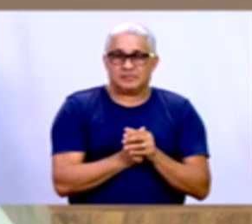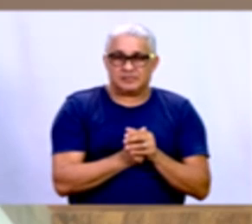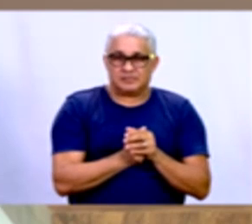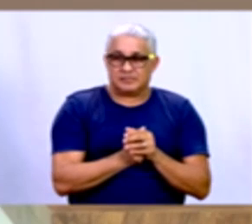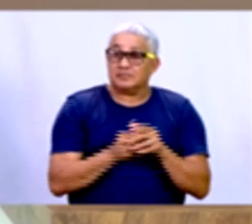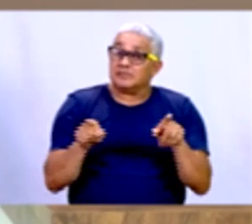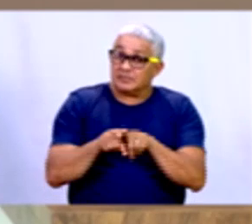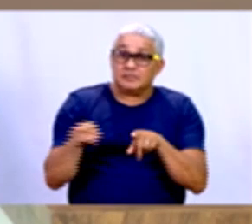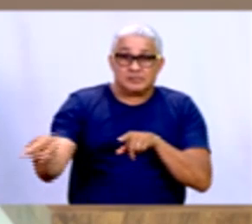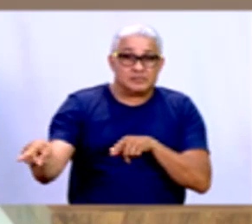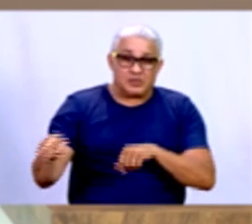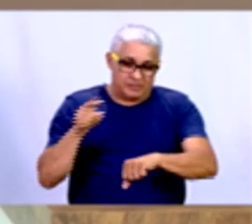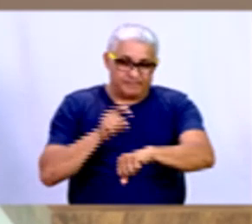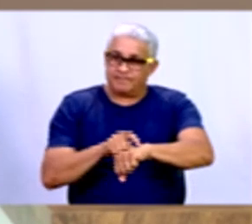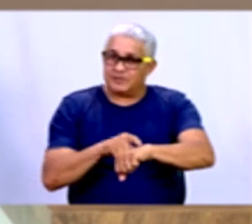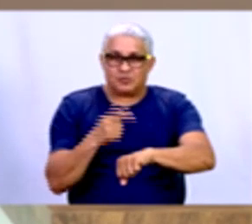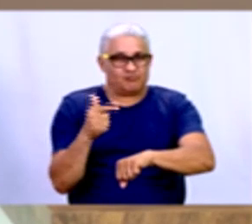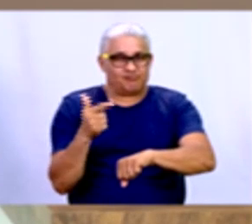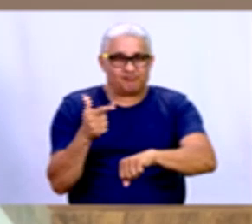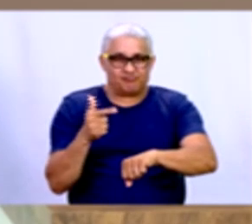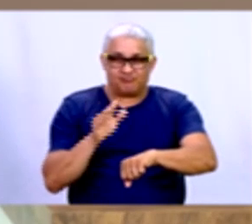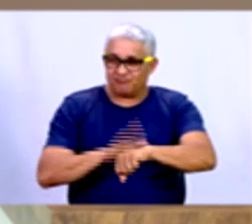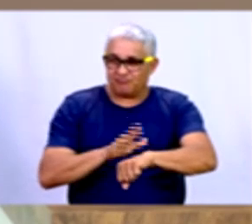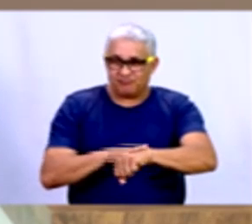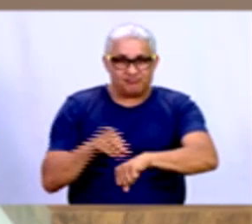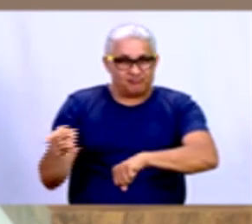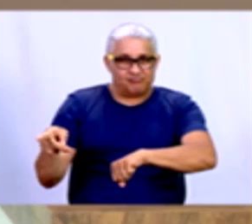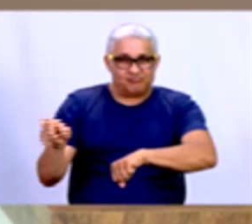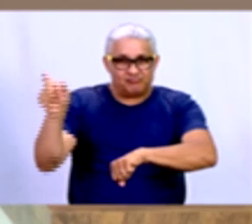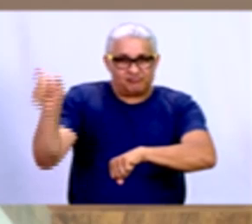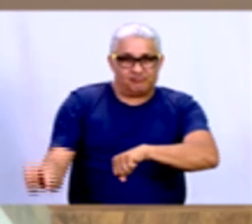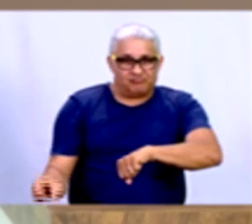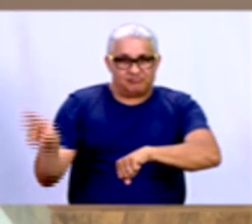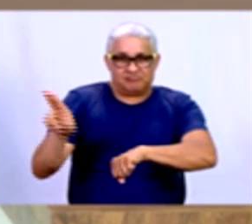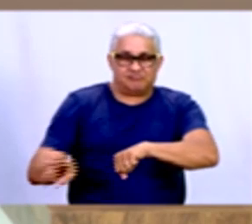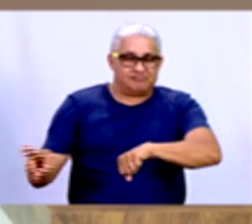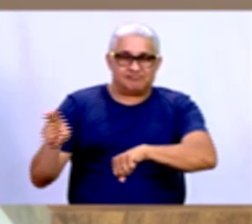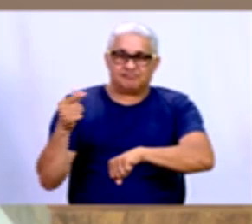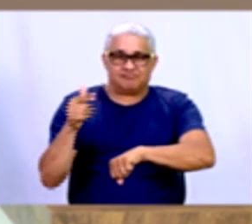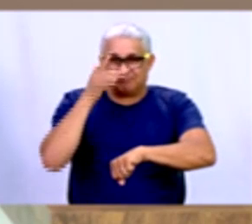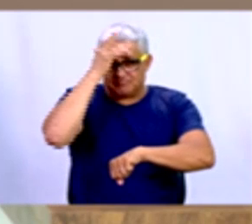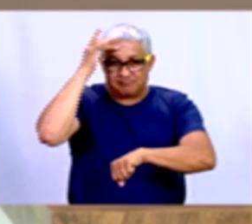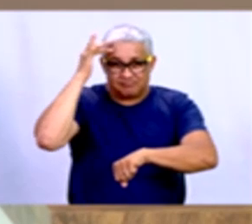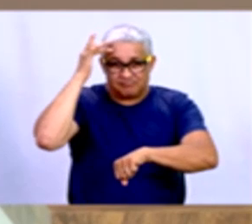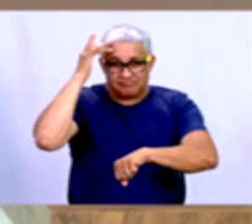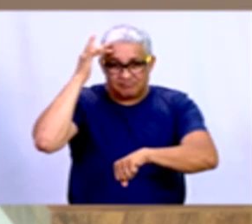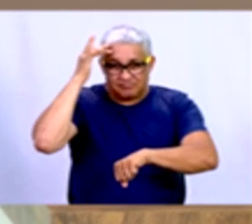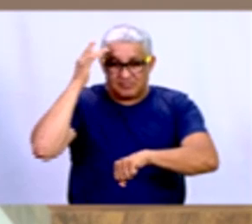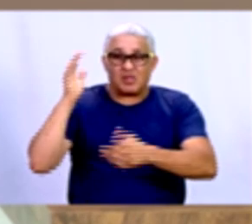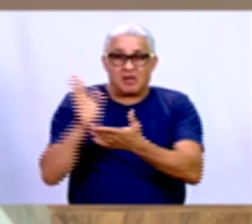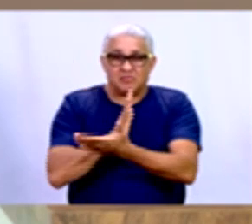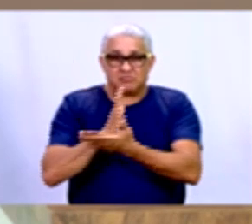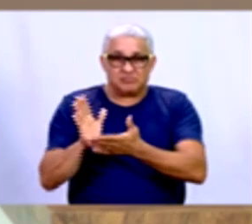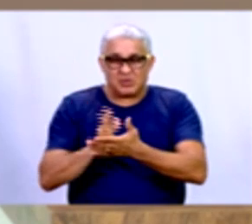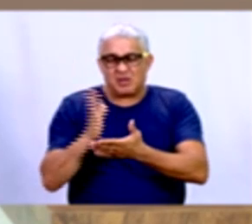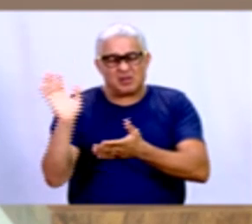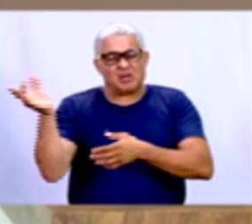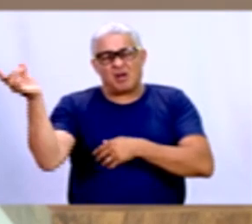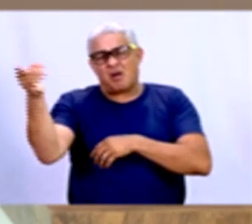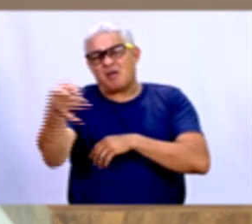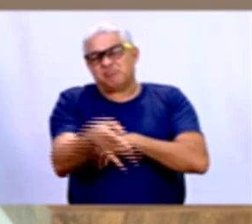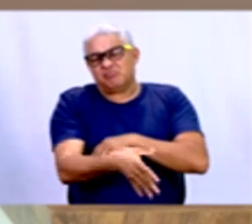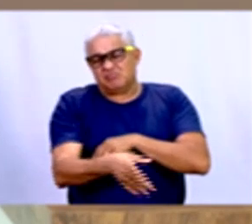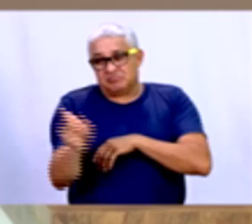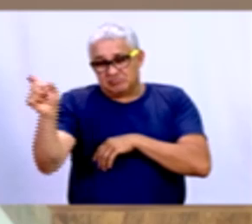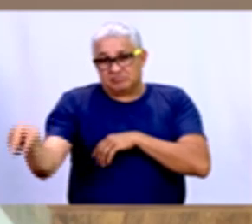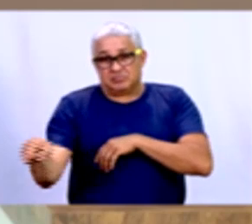usuário também não tinha muito tempo. É outra questão também que é muito importante vocês lidarem. O usuário, às vezes, não dá muita atenção na hora do desenvolvimento.